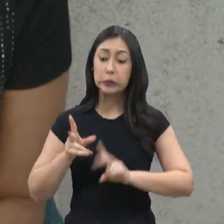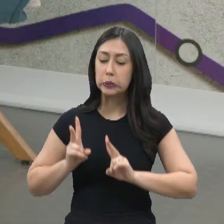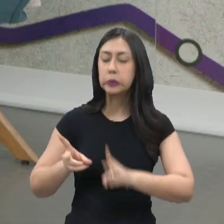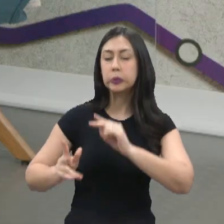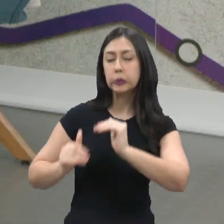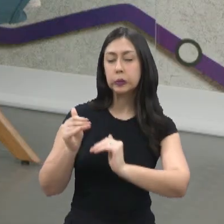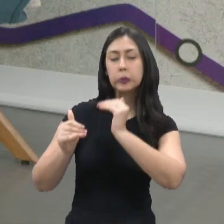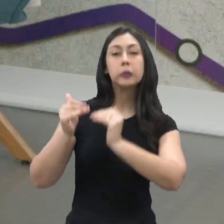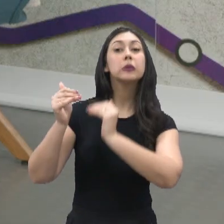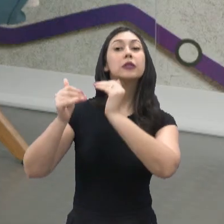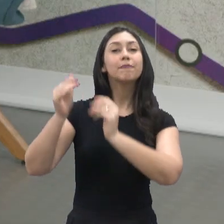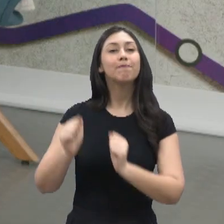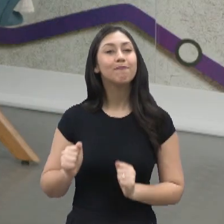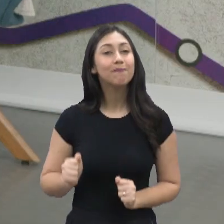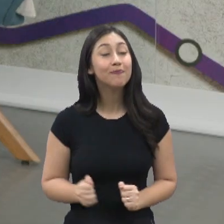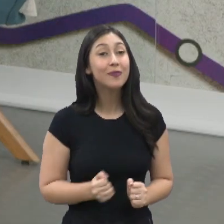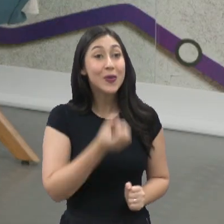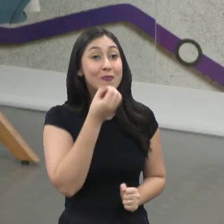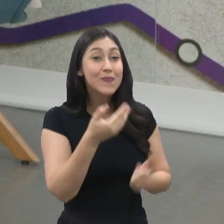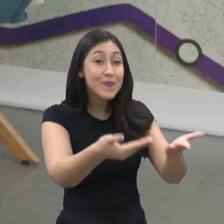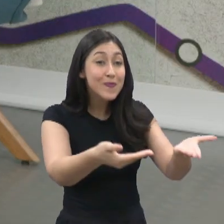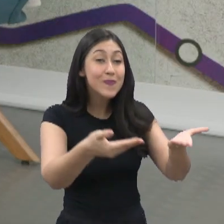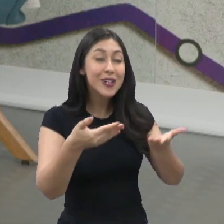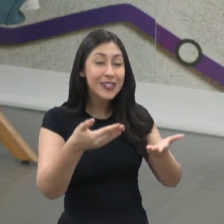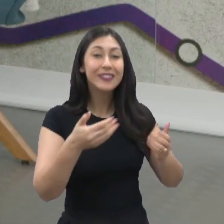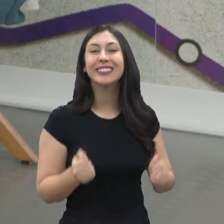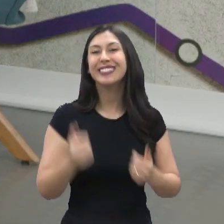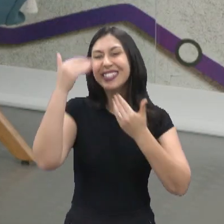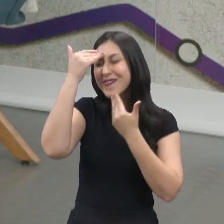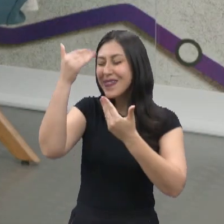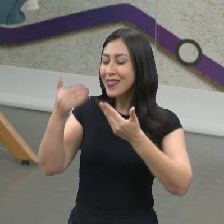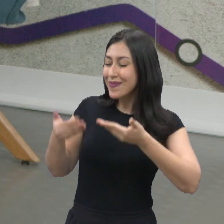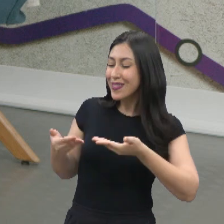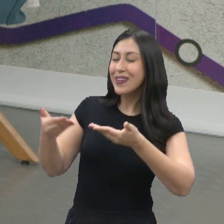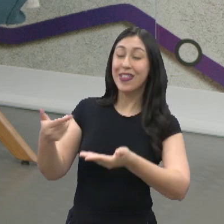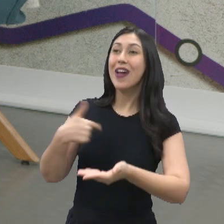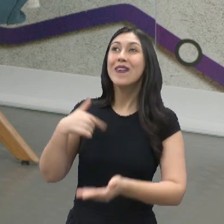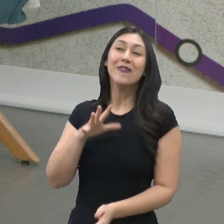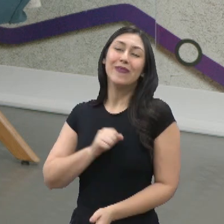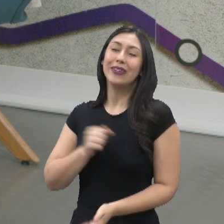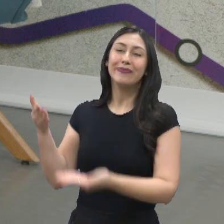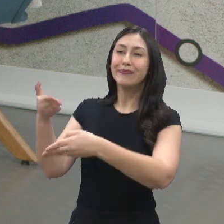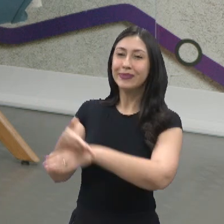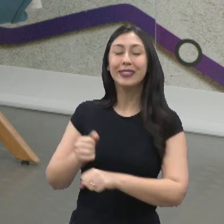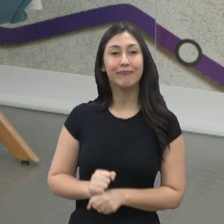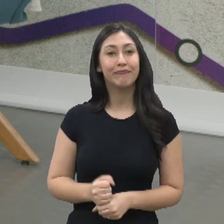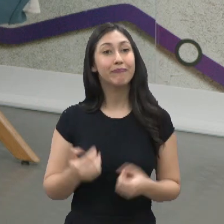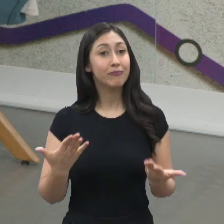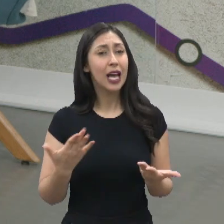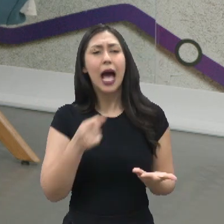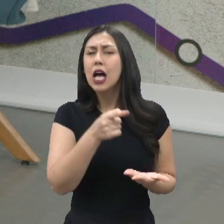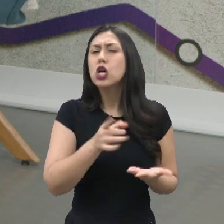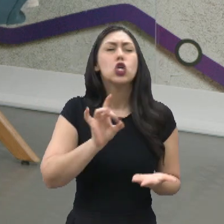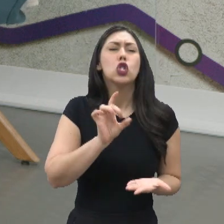evolução. Marcela, muito bem-vinda, viu, ao nosso programa. Obrigada pelo convite, Fernanda. Adorei. Prazer estar aqui com você. Não tinha uma pessoa melhor, né, que está só há 14